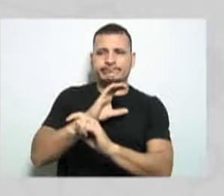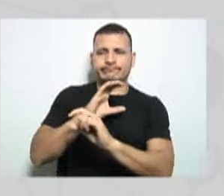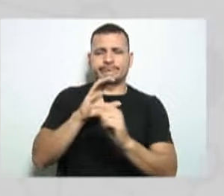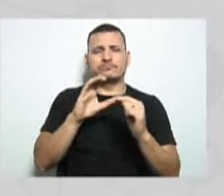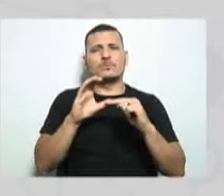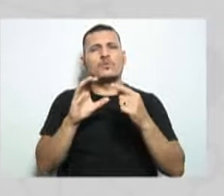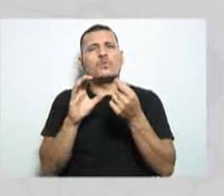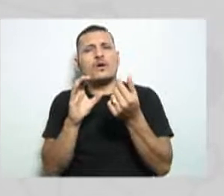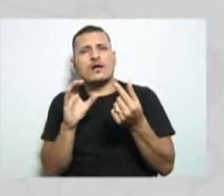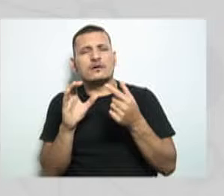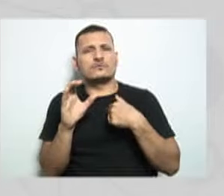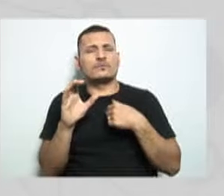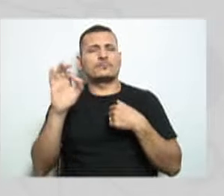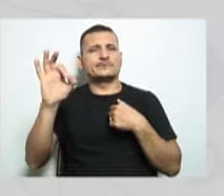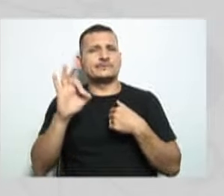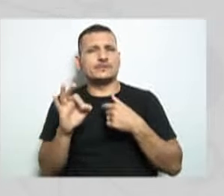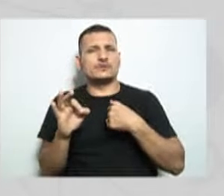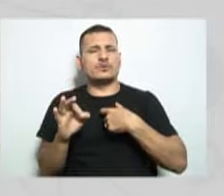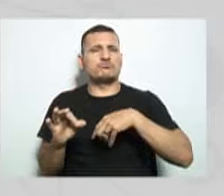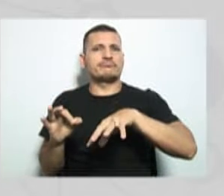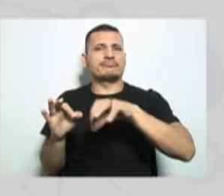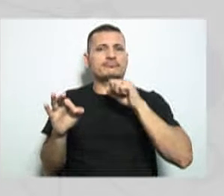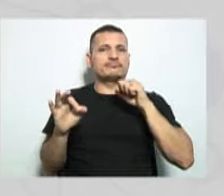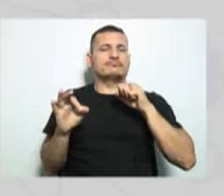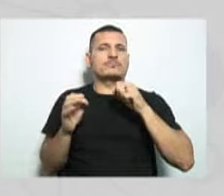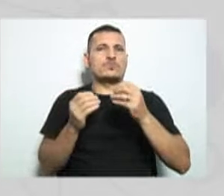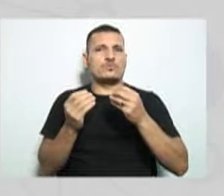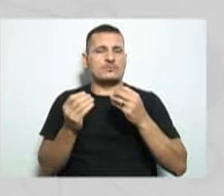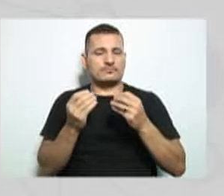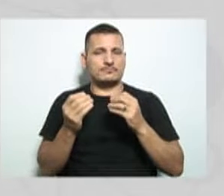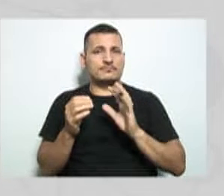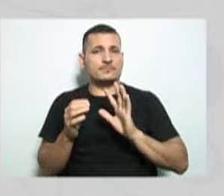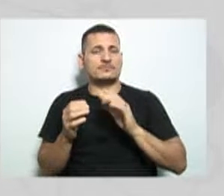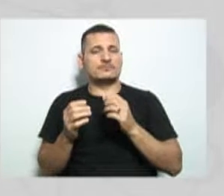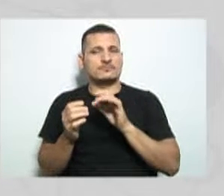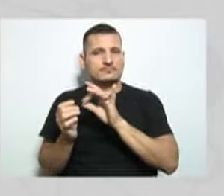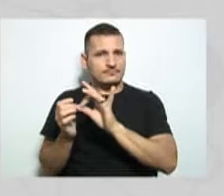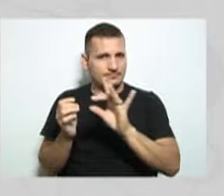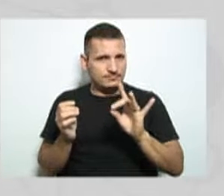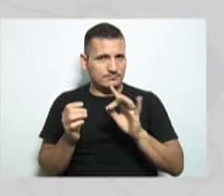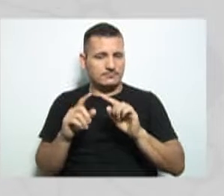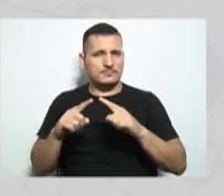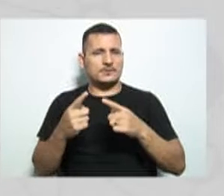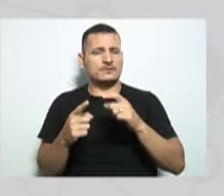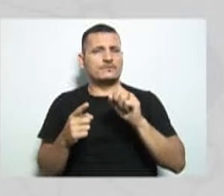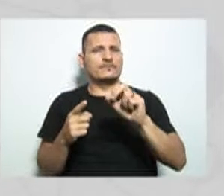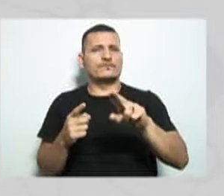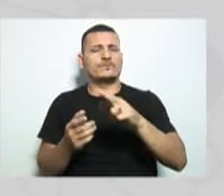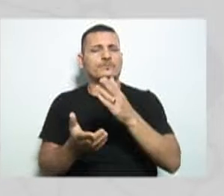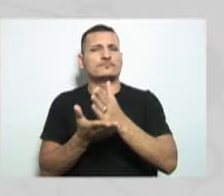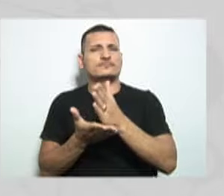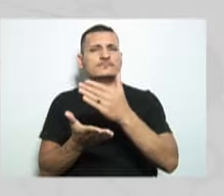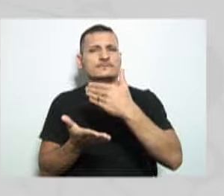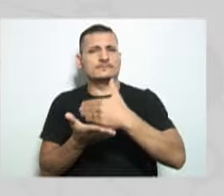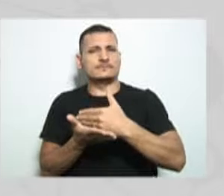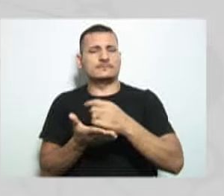em cima. Vou trabalhar com custo unitário, só que em compensação aqui, eu vou fazer uma divisão